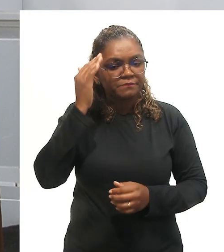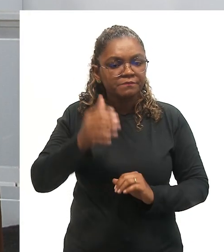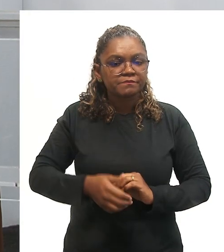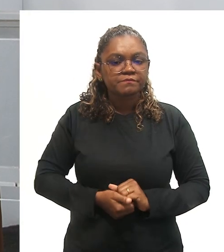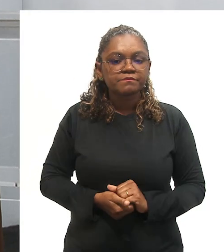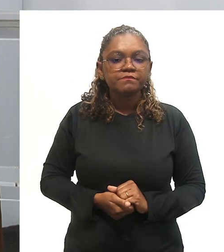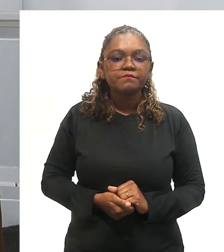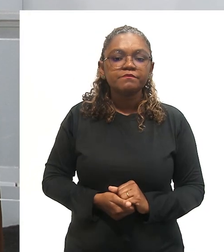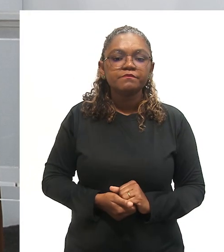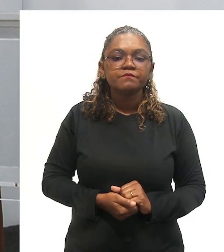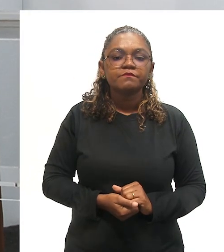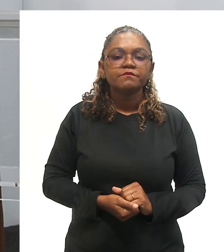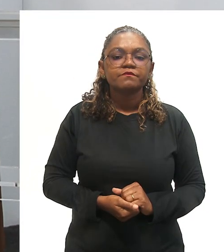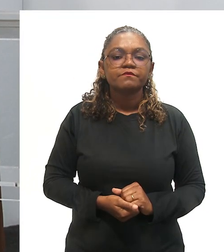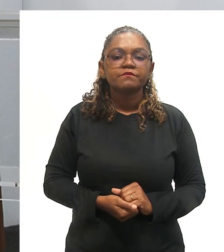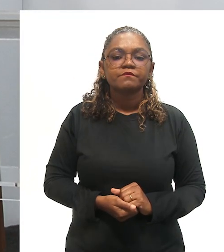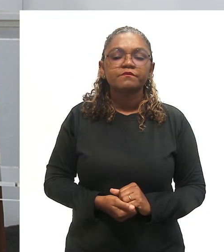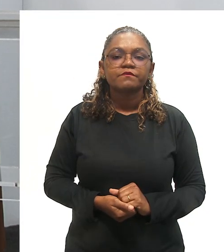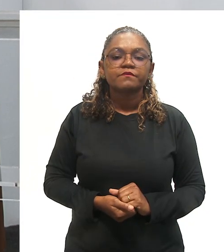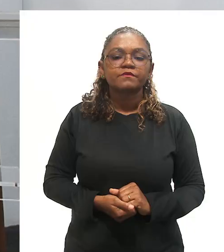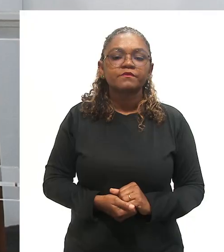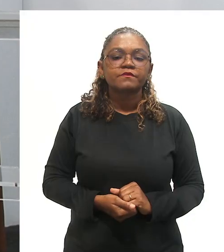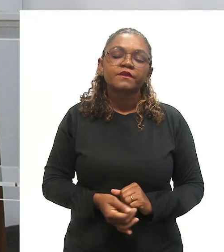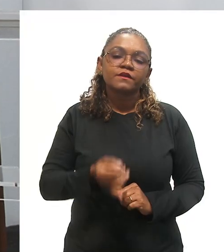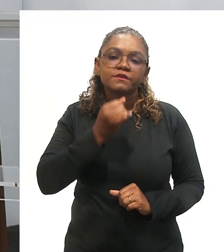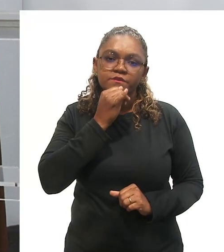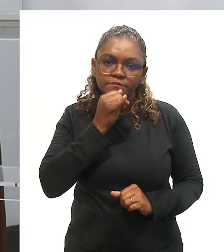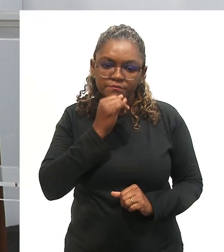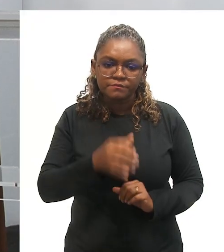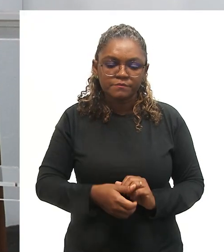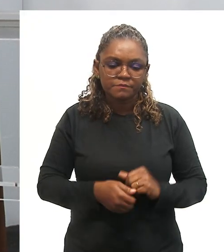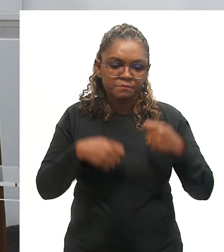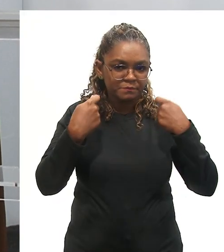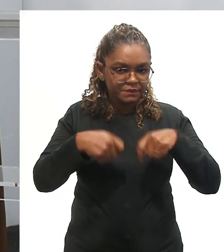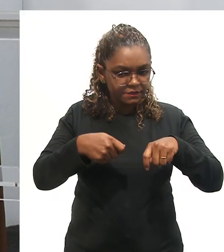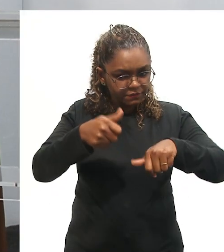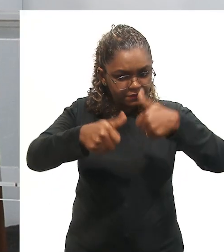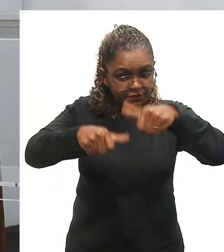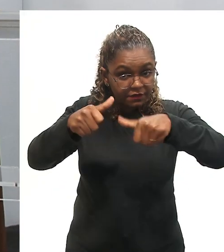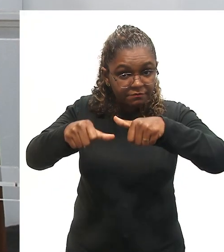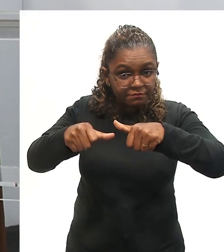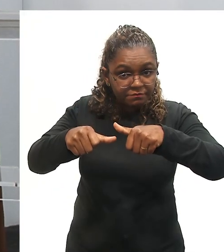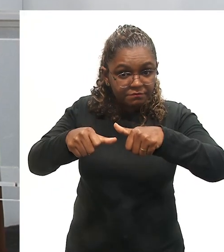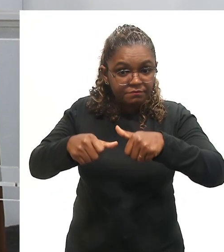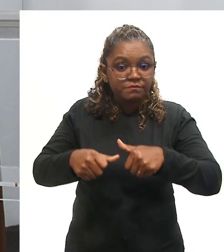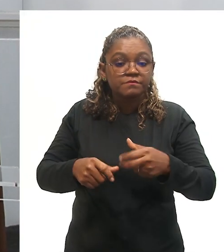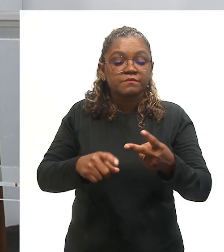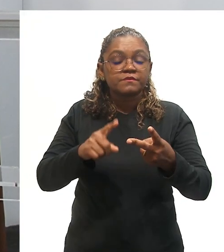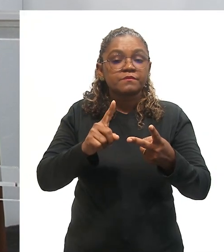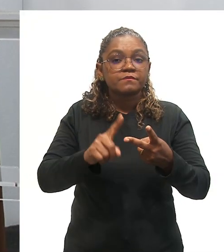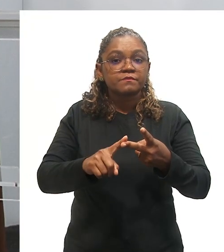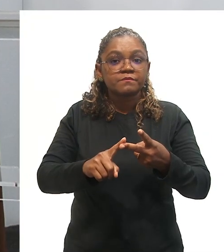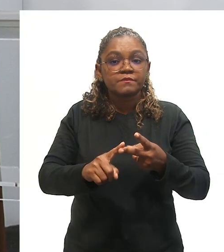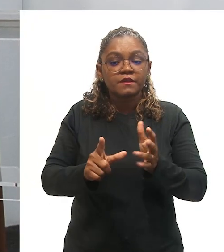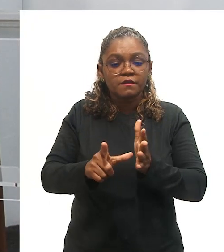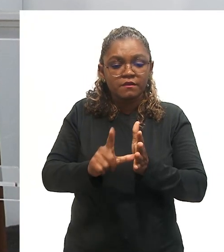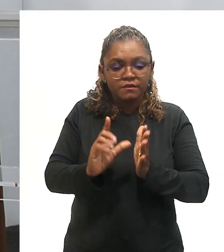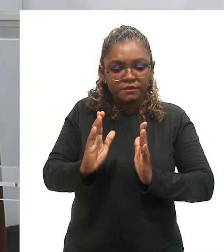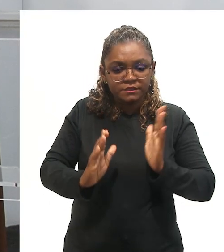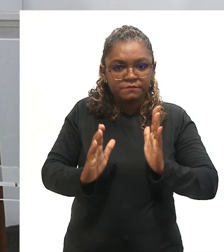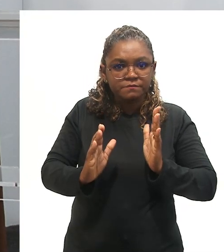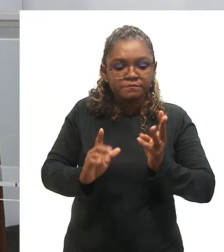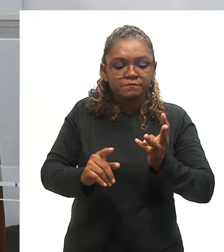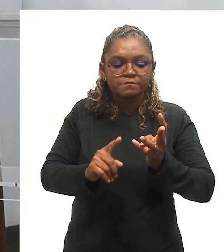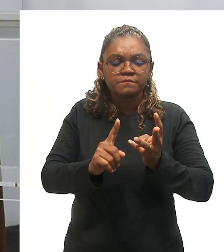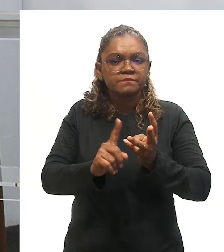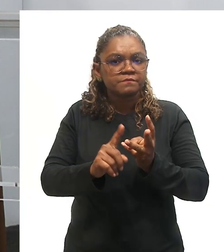Para ilustrar bem. Eu tenho que fazer conferência do material, recebimento provisório, recebimento definitivo, relatório de